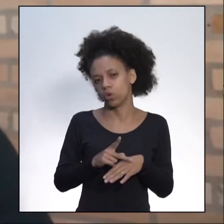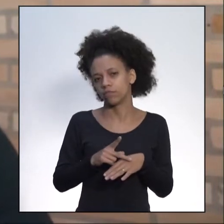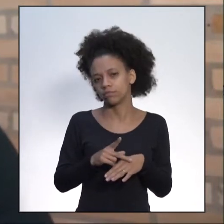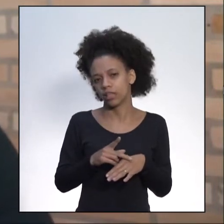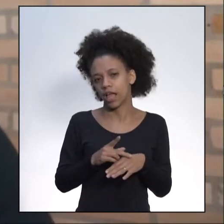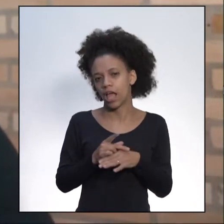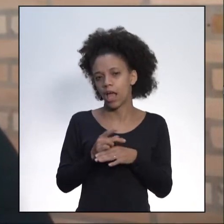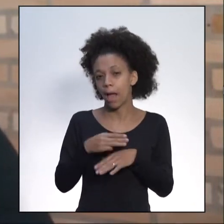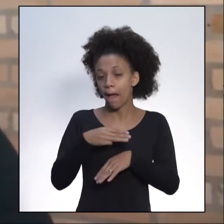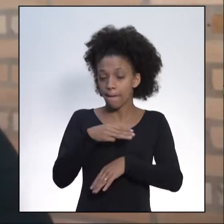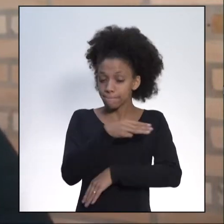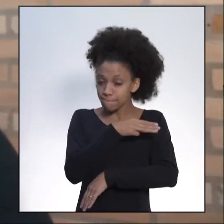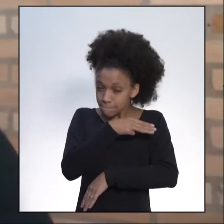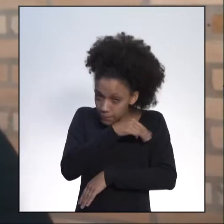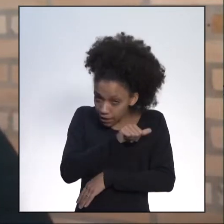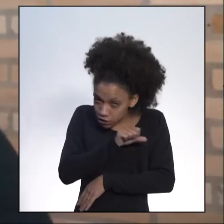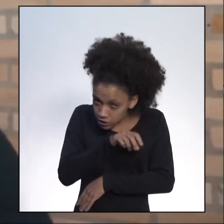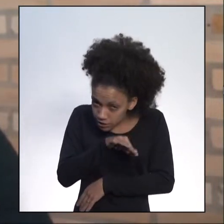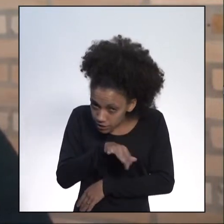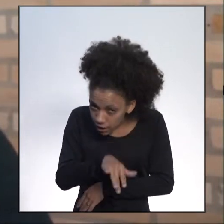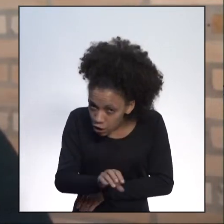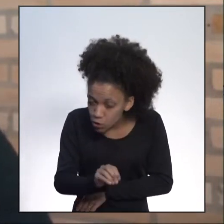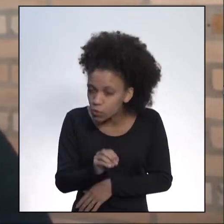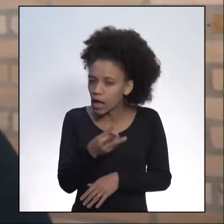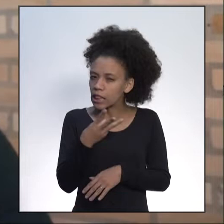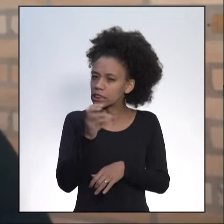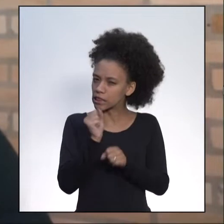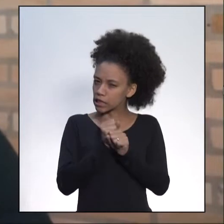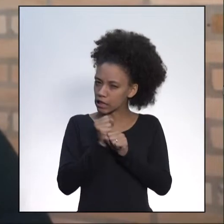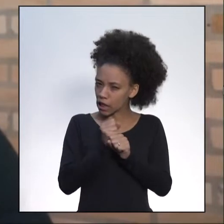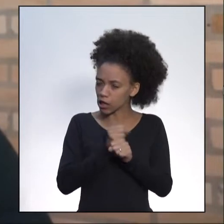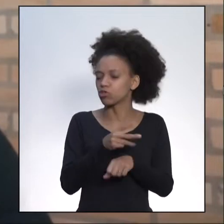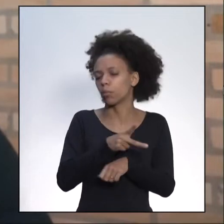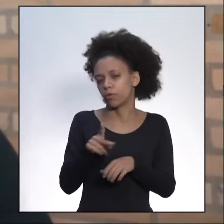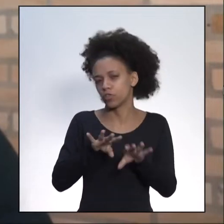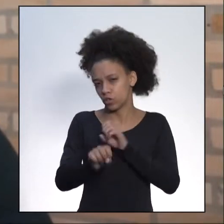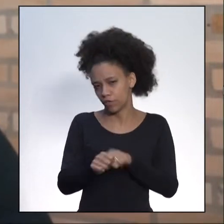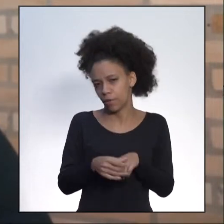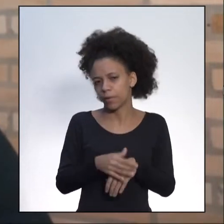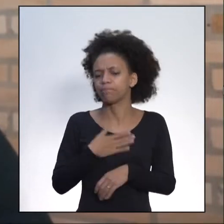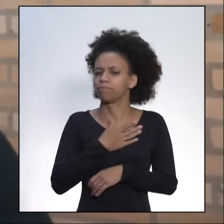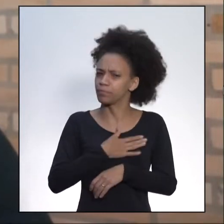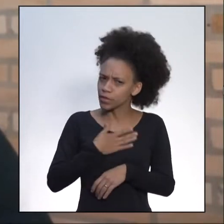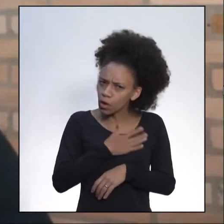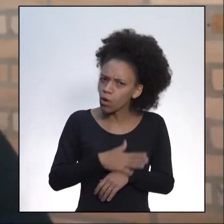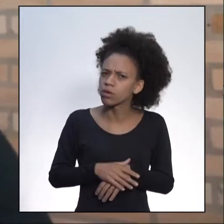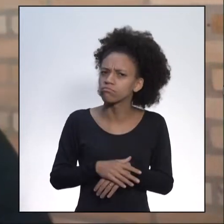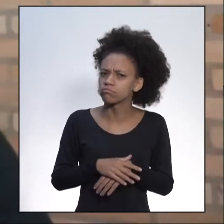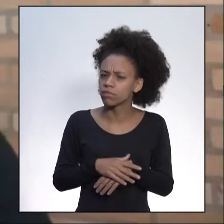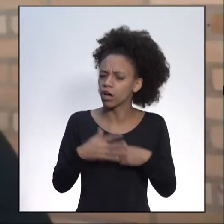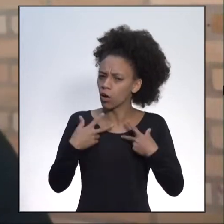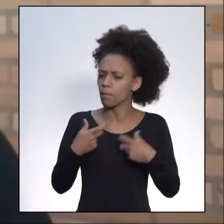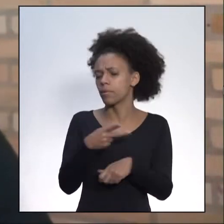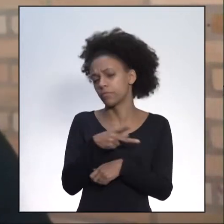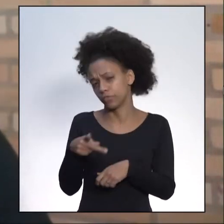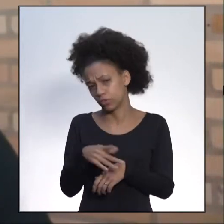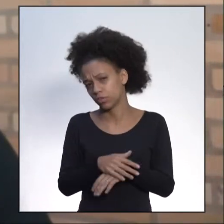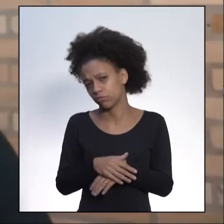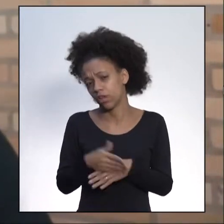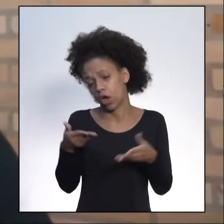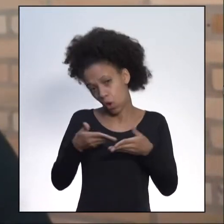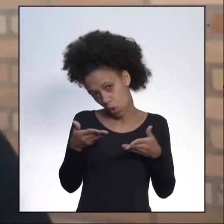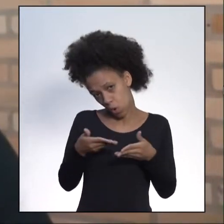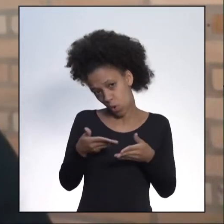época do magistério, o ano que vem eu completo 30 anos como professora e eu gosto muito de ser identificada como professora. Hoje dou